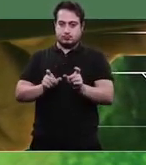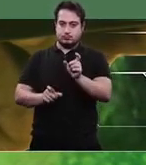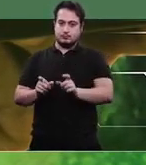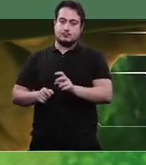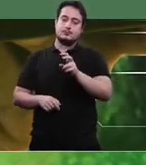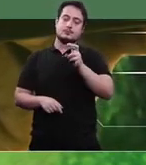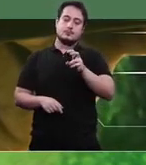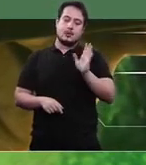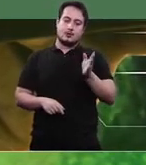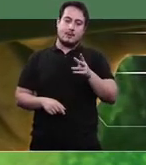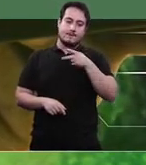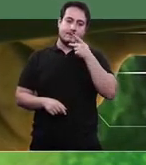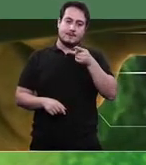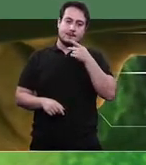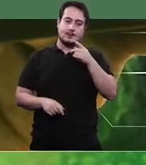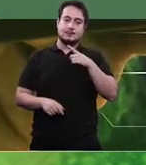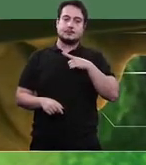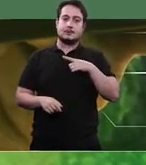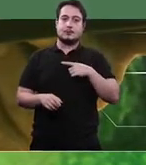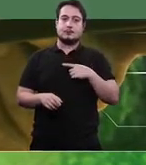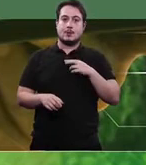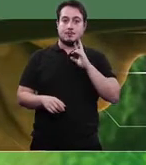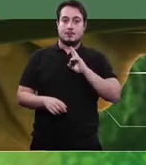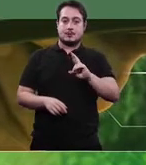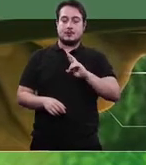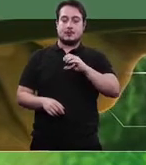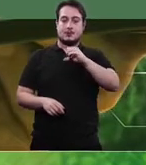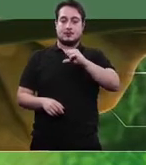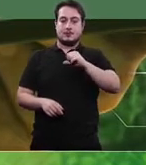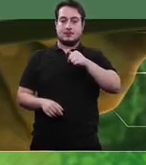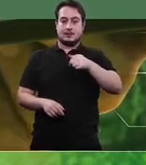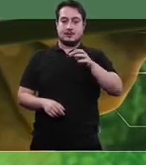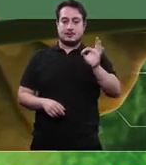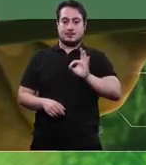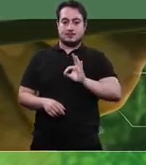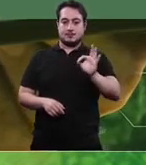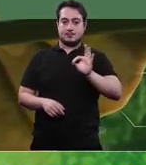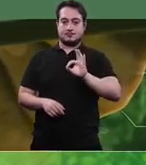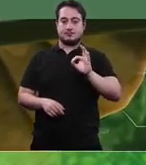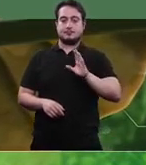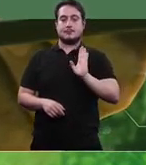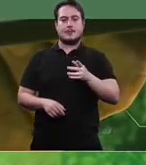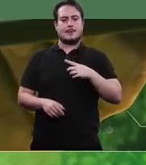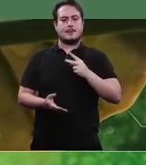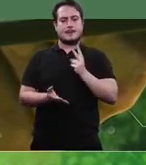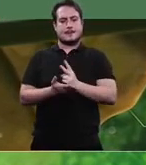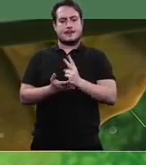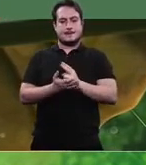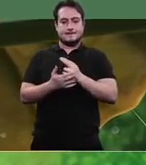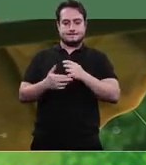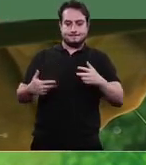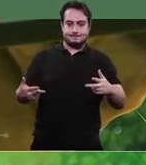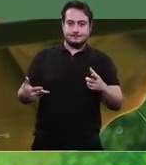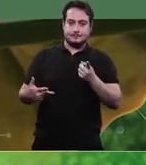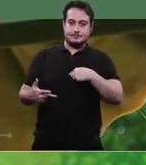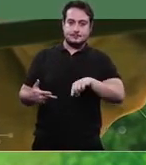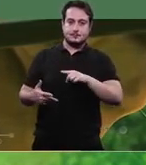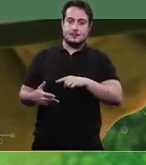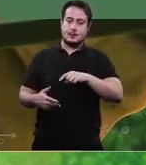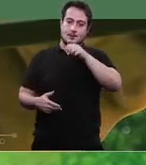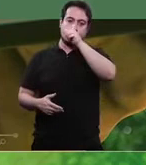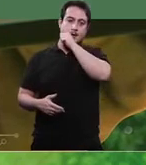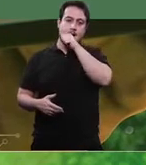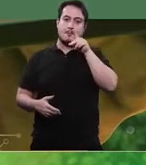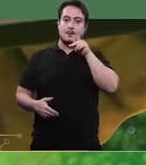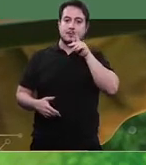5 mencionados, eles têm uma representação de 97%. A mesma coisa se replica, por exemplo, no estado do Amapá,